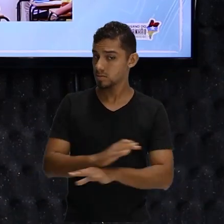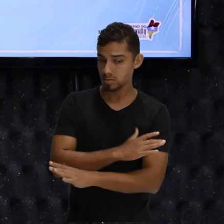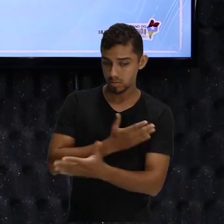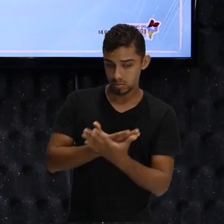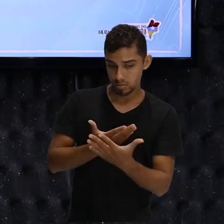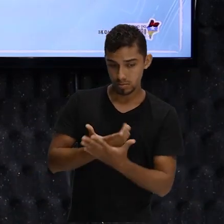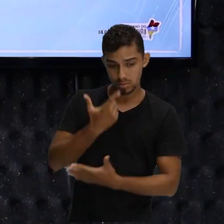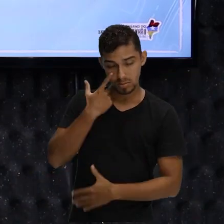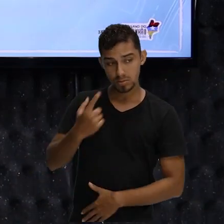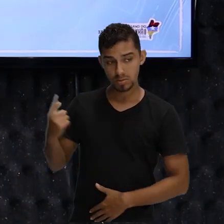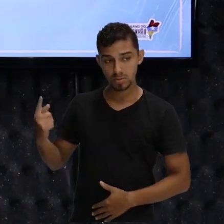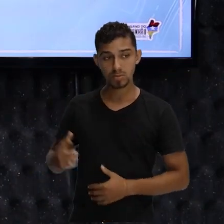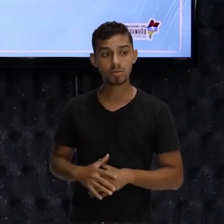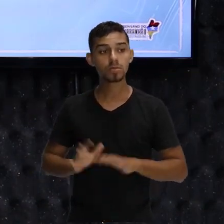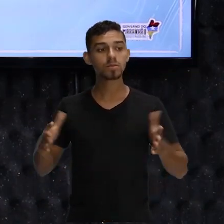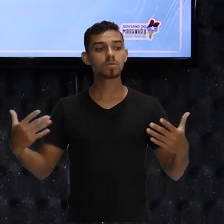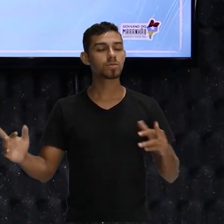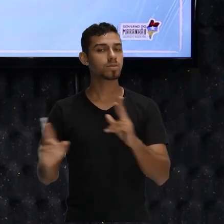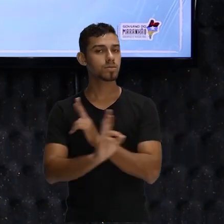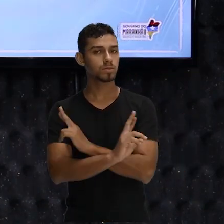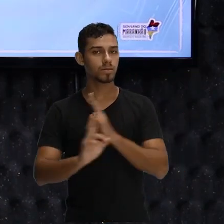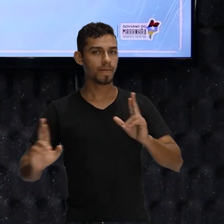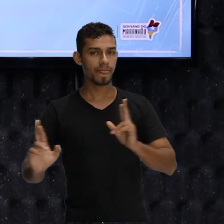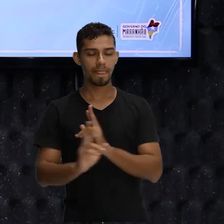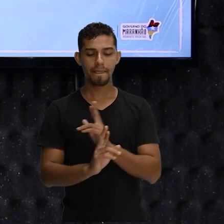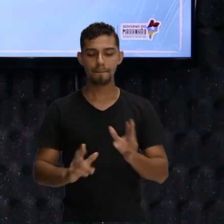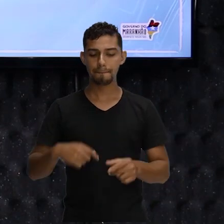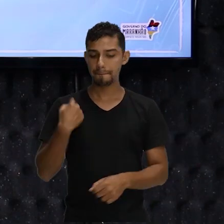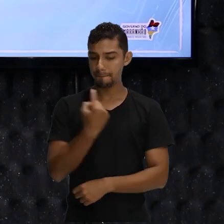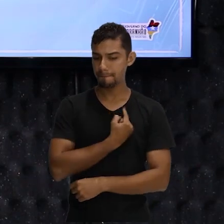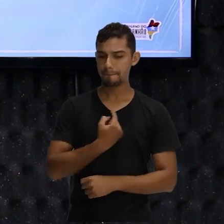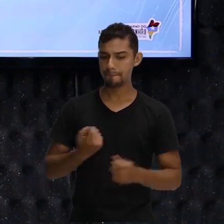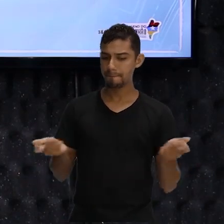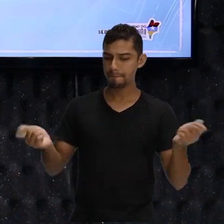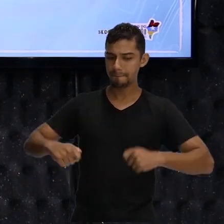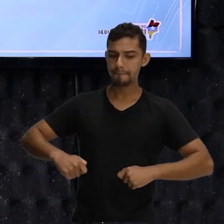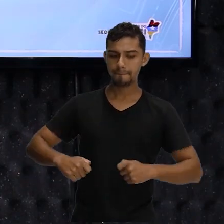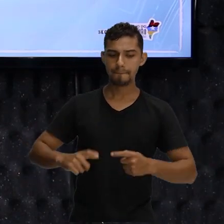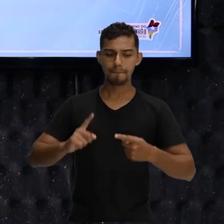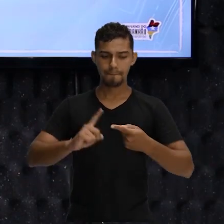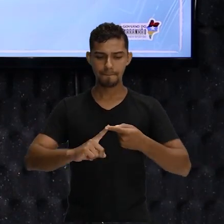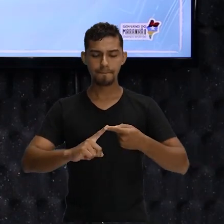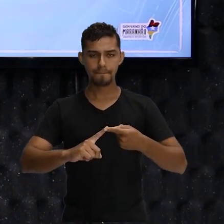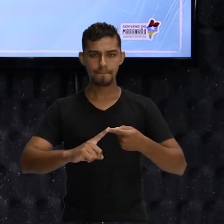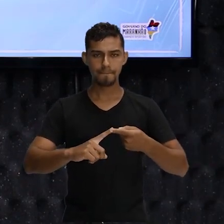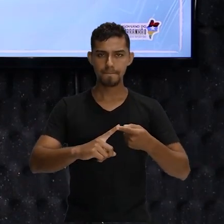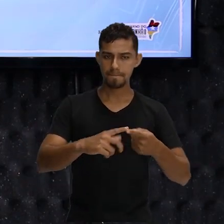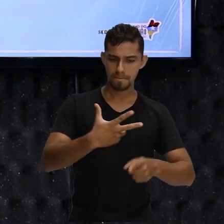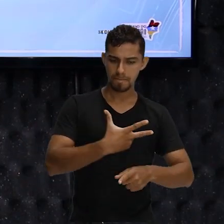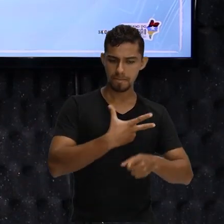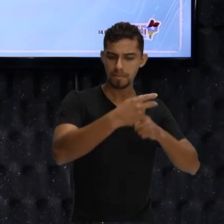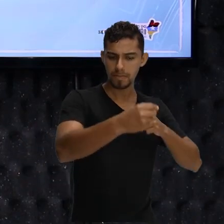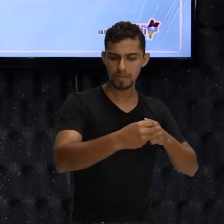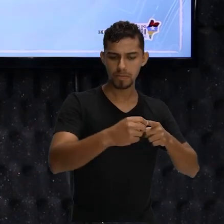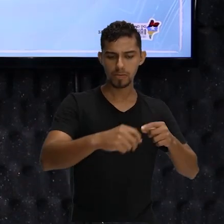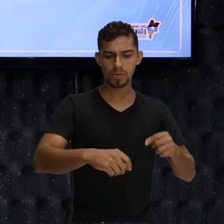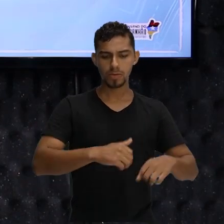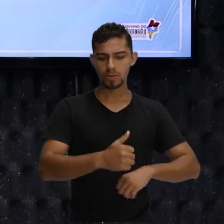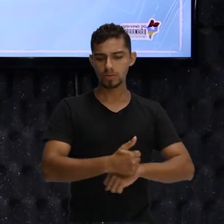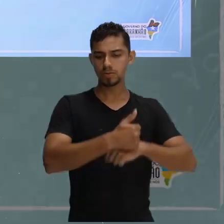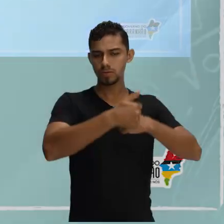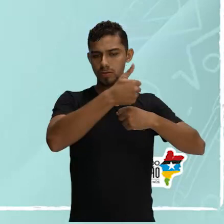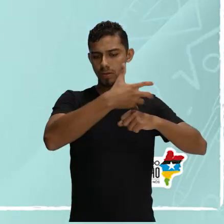aula de hoje. Qual é a relação que podemos estabelecer entre status social e papéis